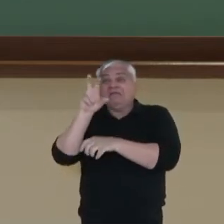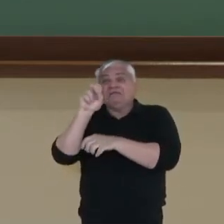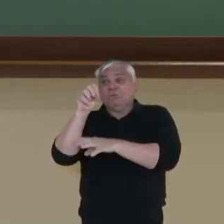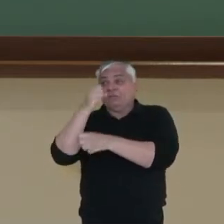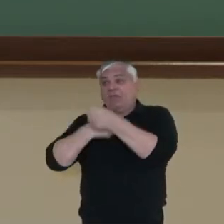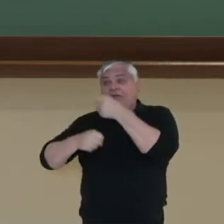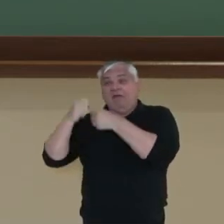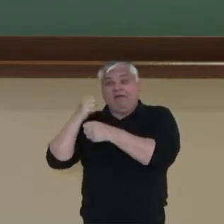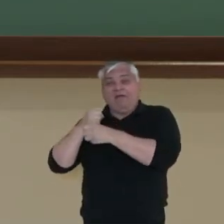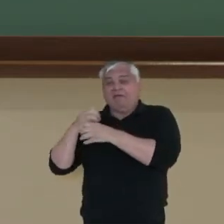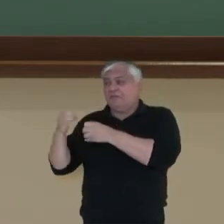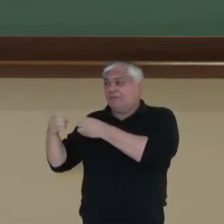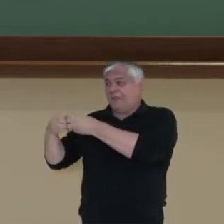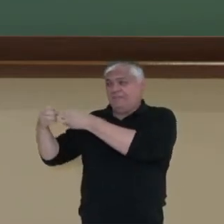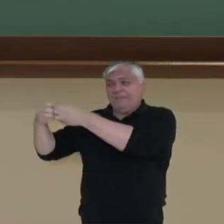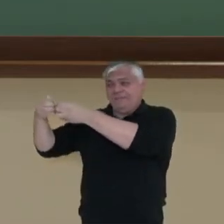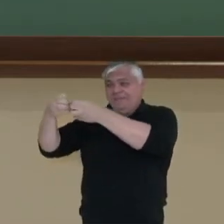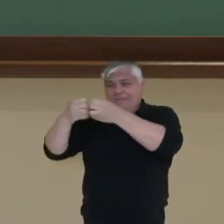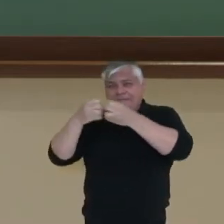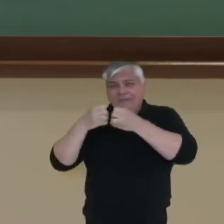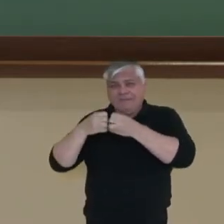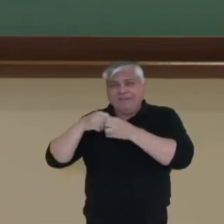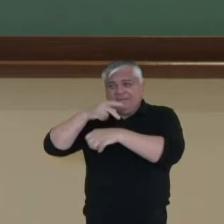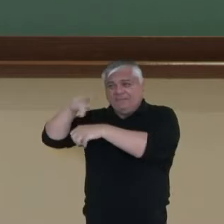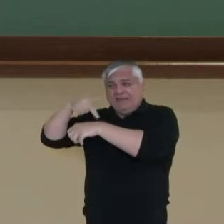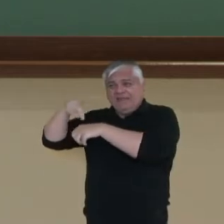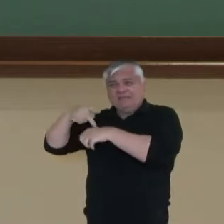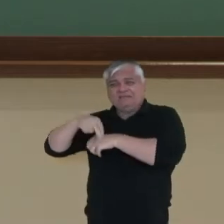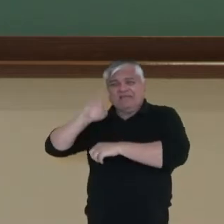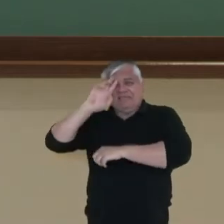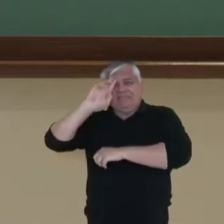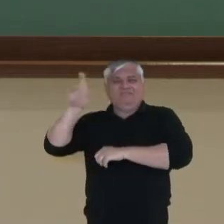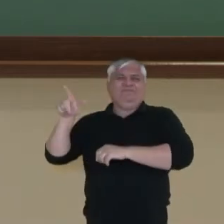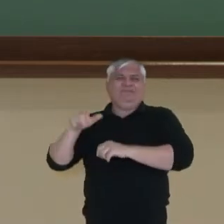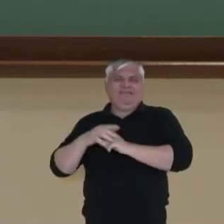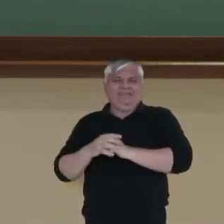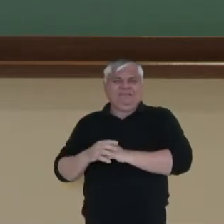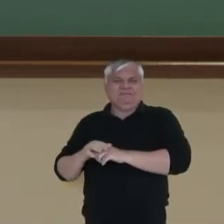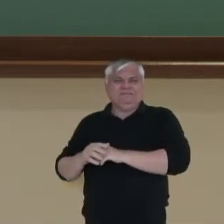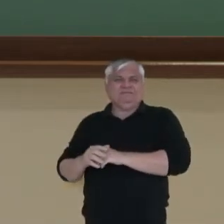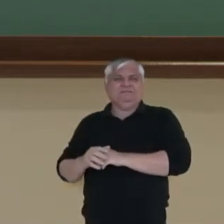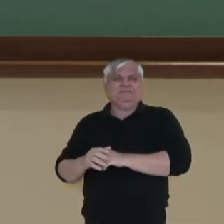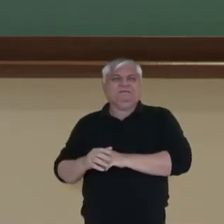os vizinhos, cercada por vizinhos que pensam diferentes.